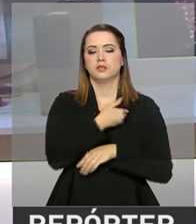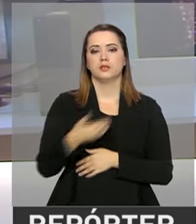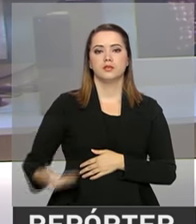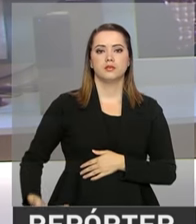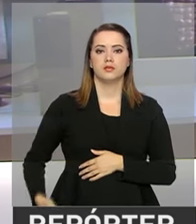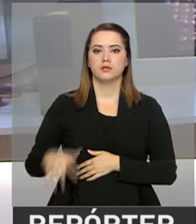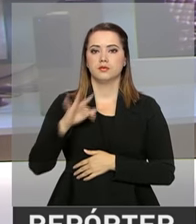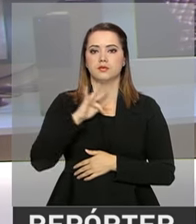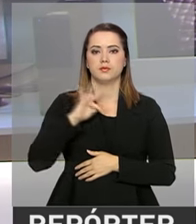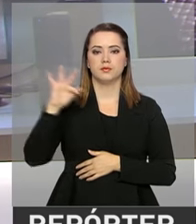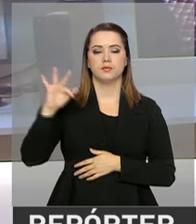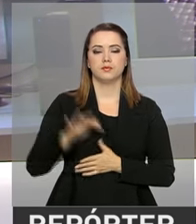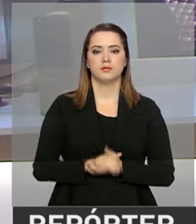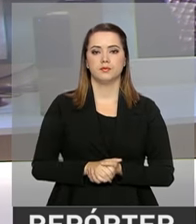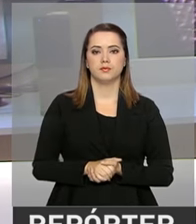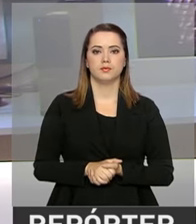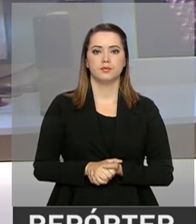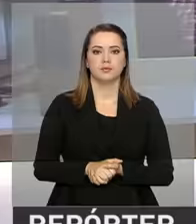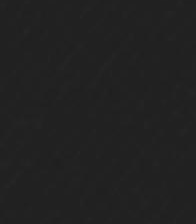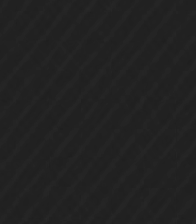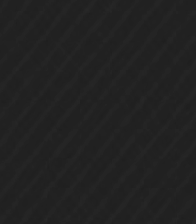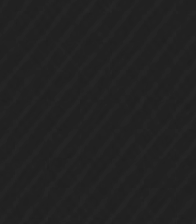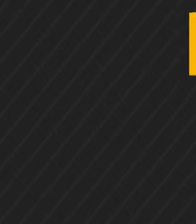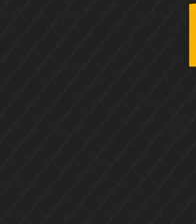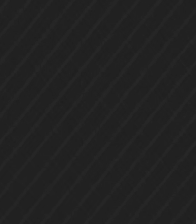NBR, na TV do governo federal.